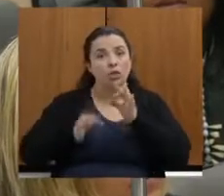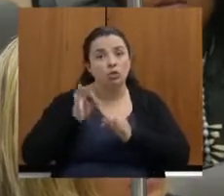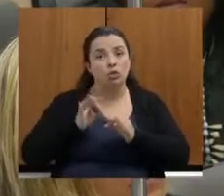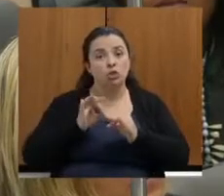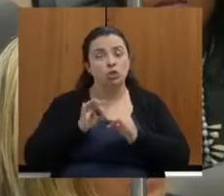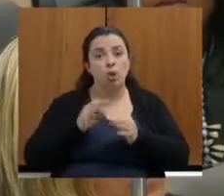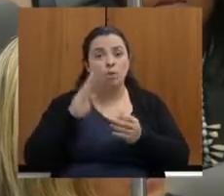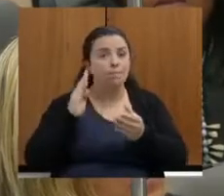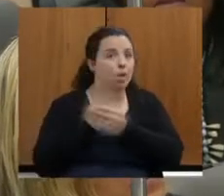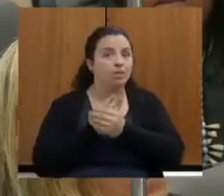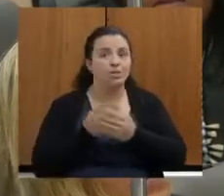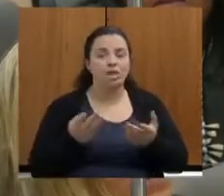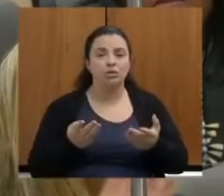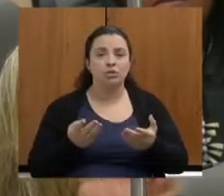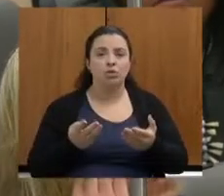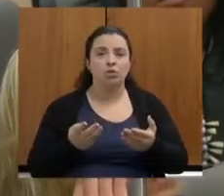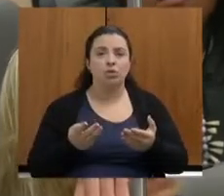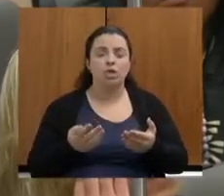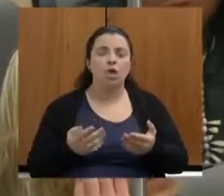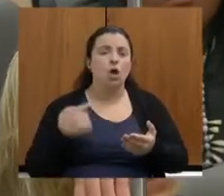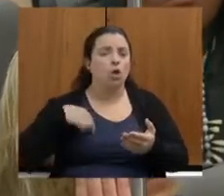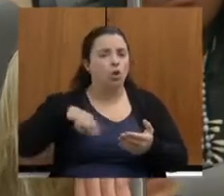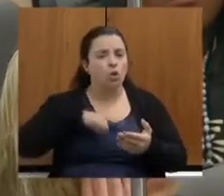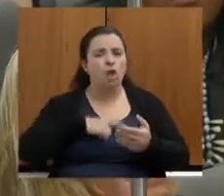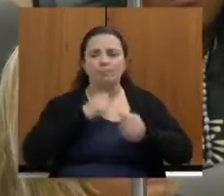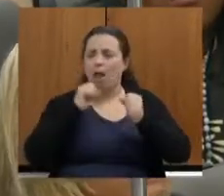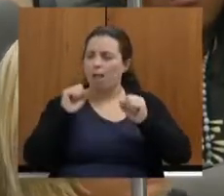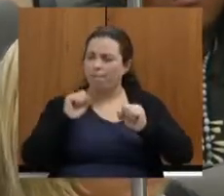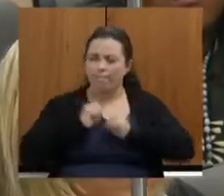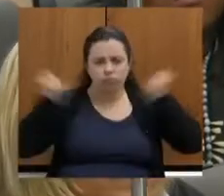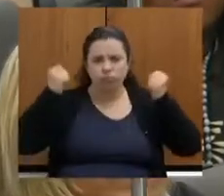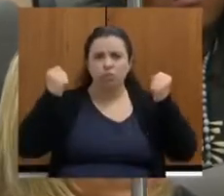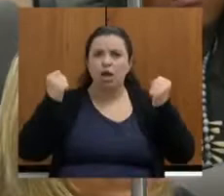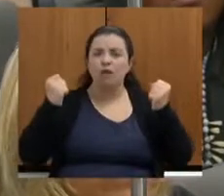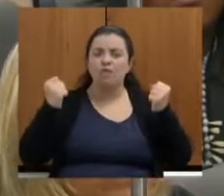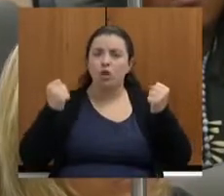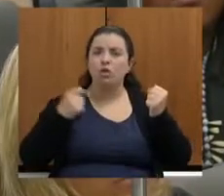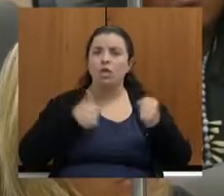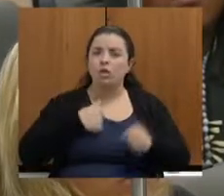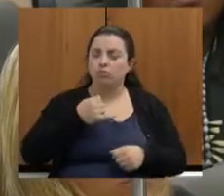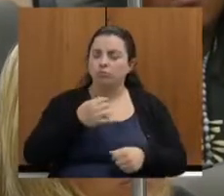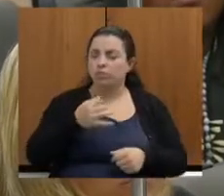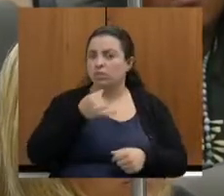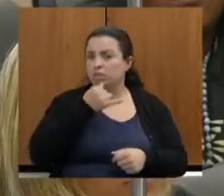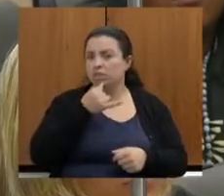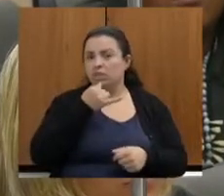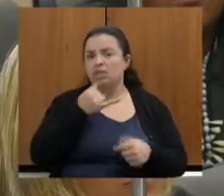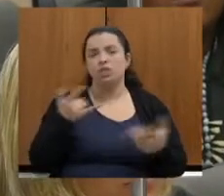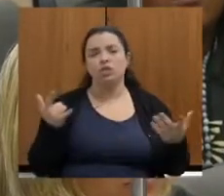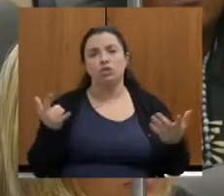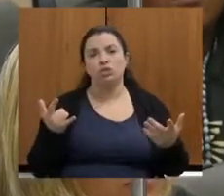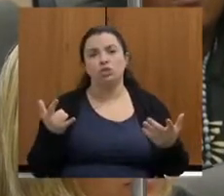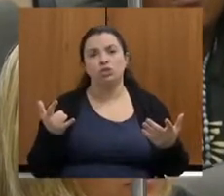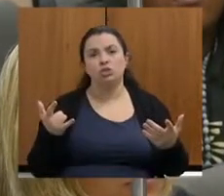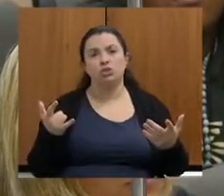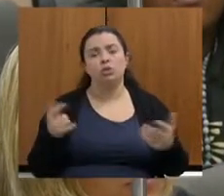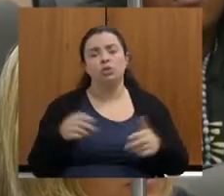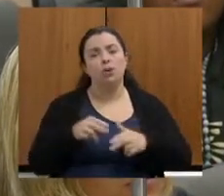e uma revolta muito grande que eu com muita tristeza que eu vim aqui falar isso para vocês porque